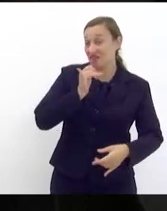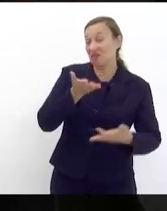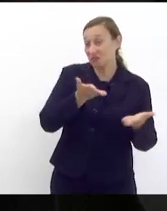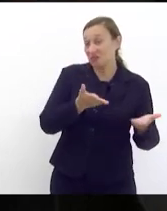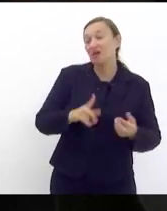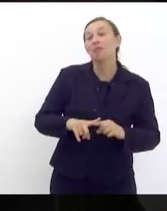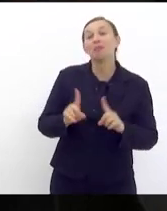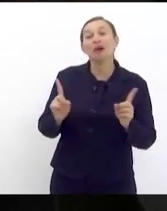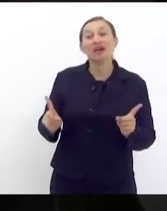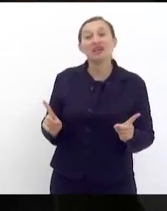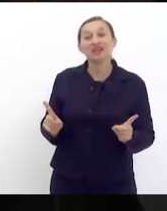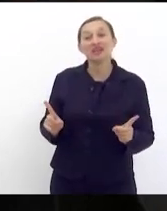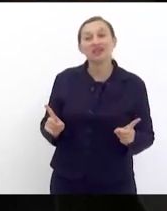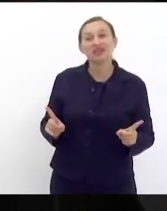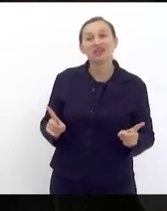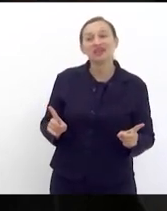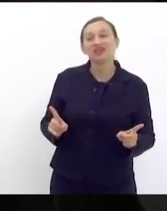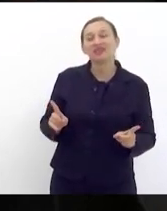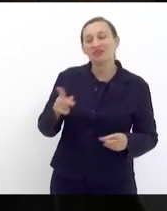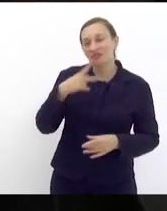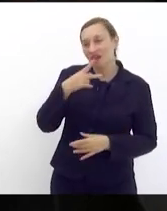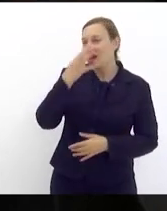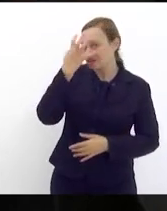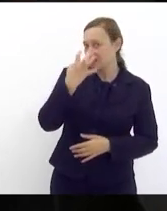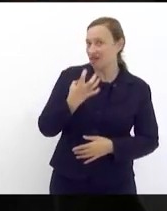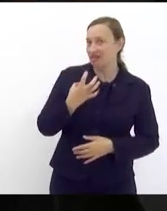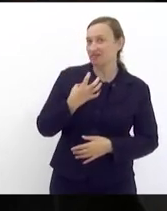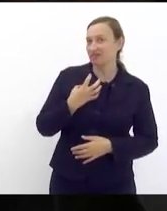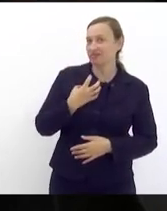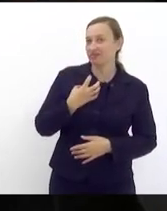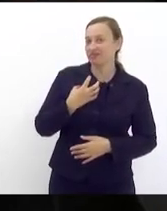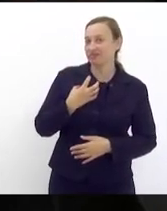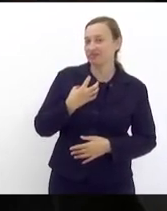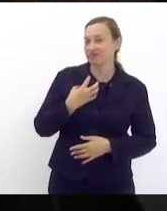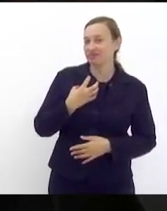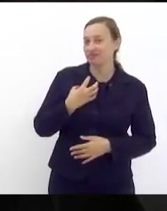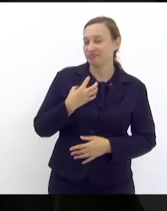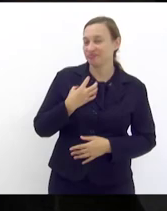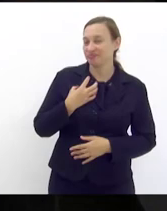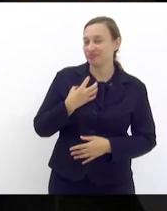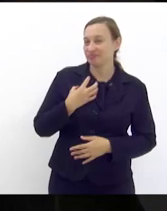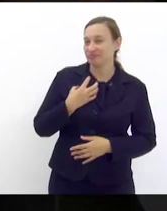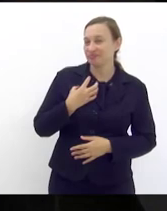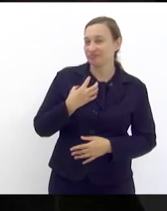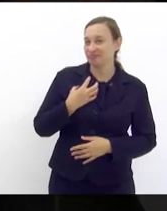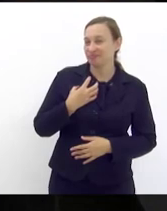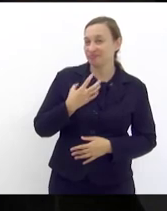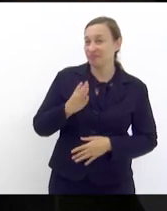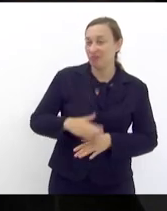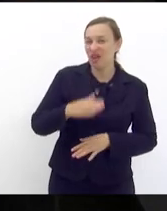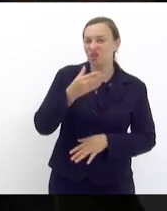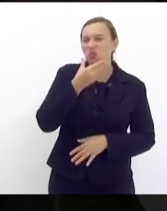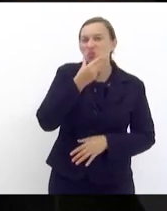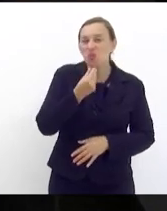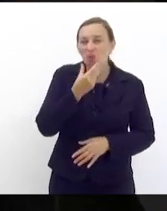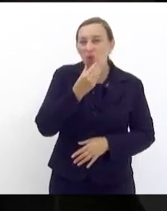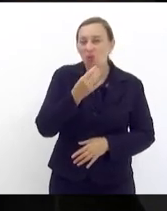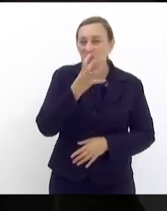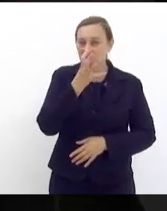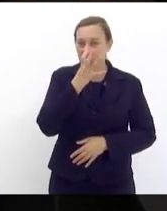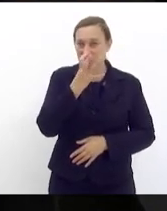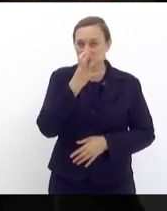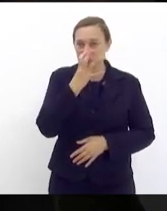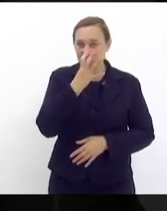que eu vou ser com muita sinceridade e sem querer fazer média, mas um homem que eu admiro pela